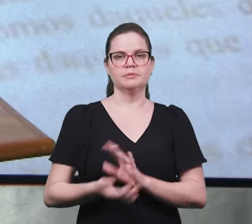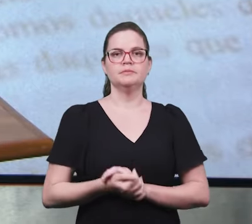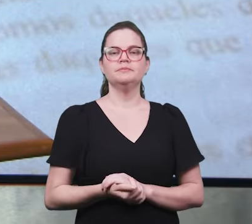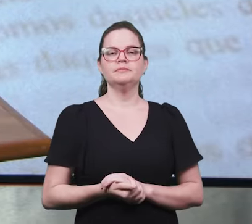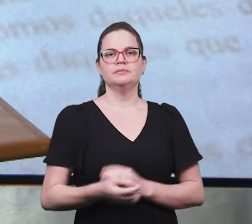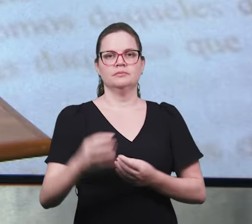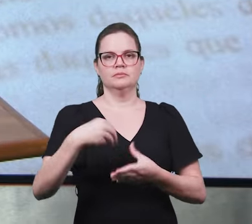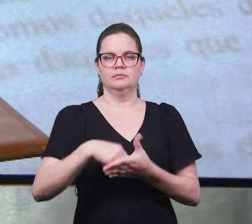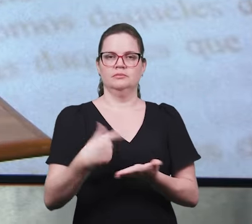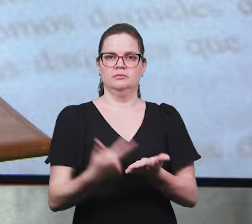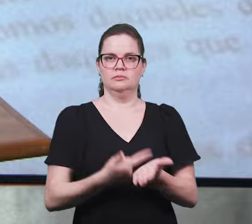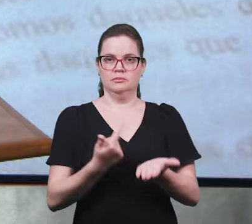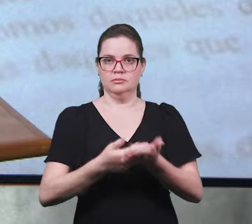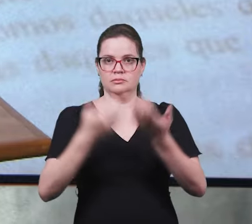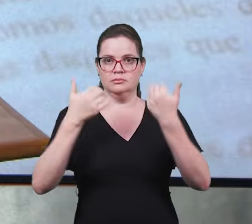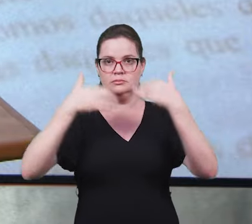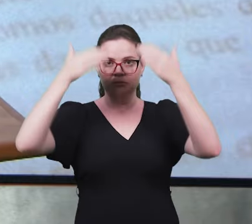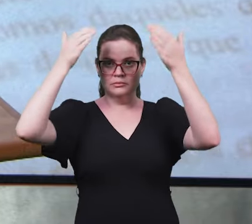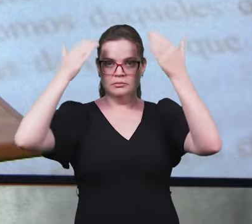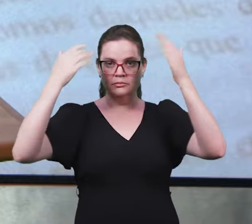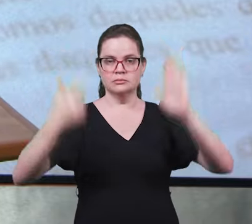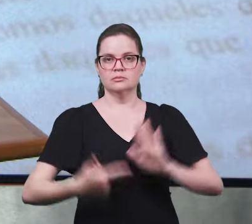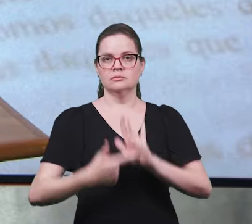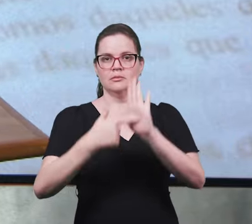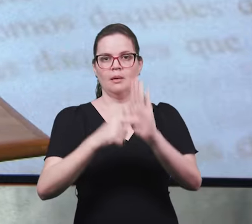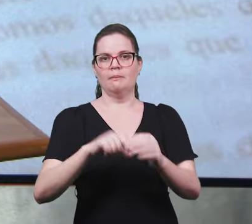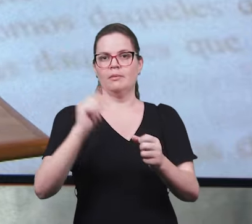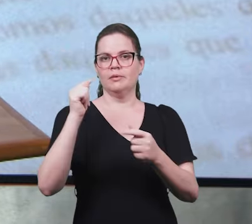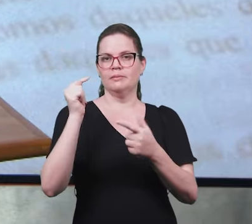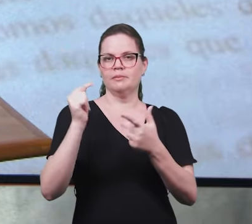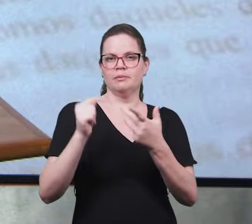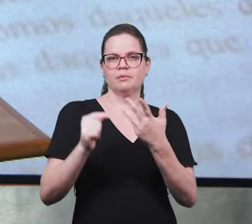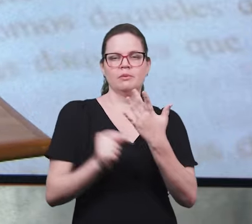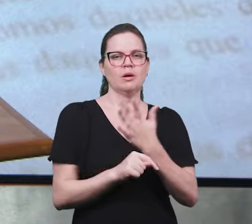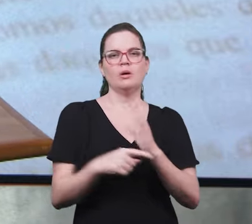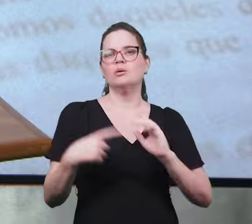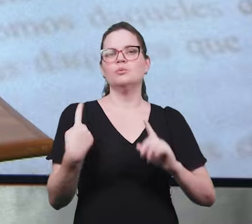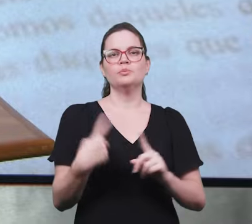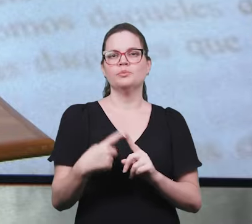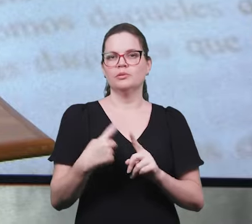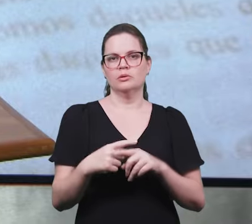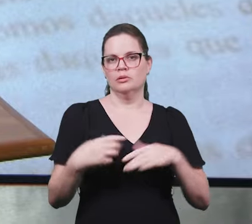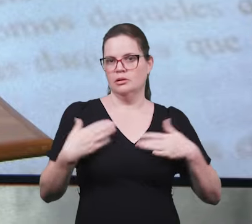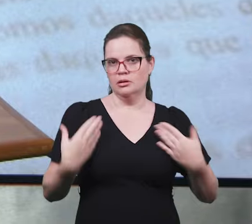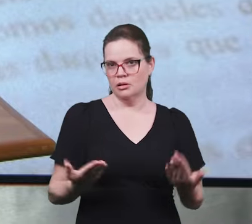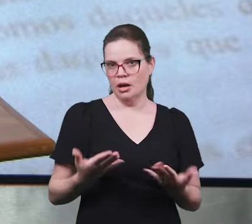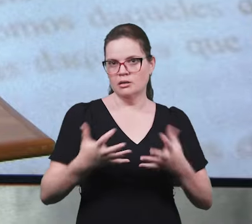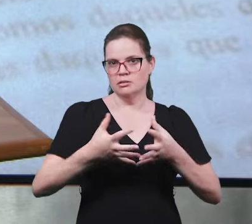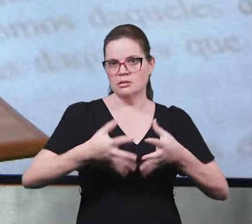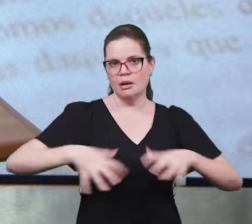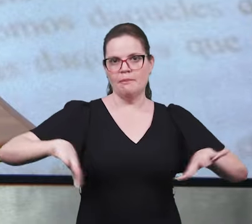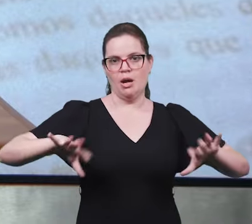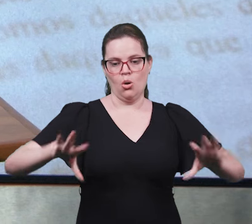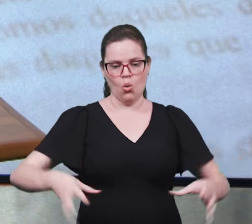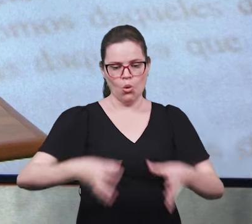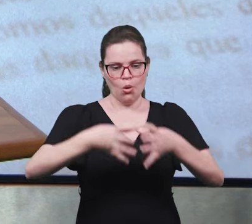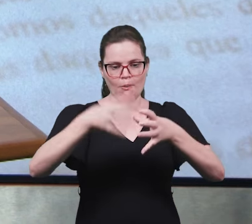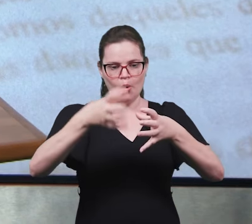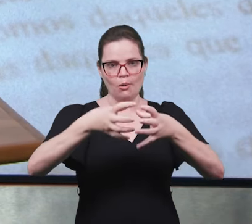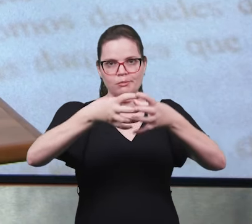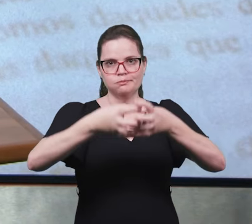Reis, encontramos a explicação dos motivos imediatos que levaram à separação do